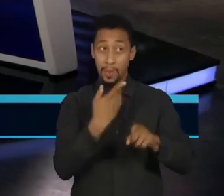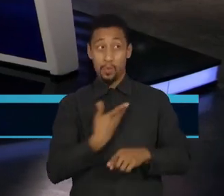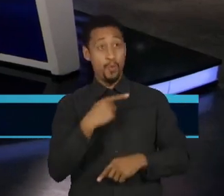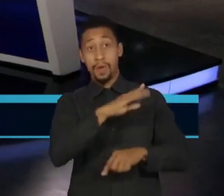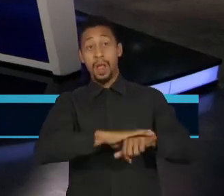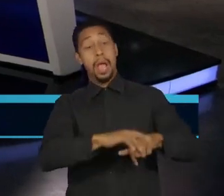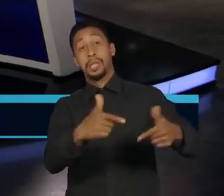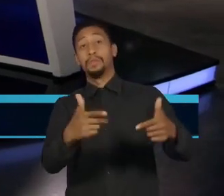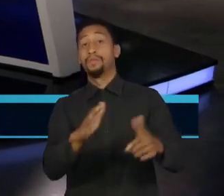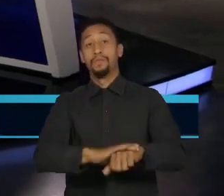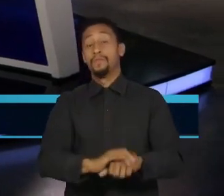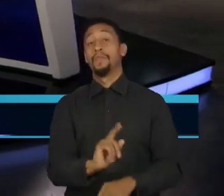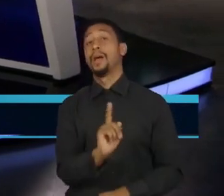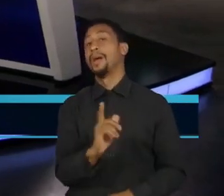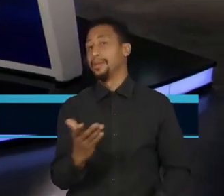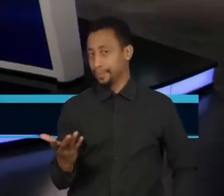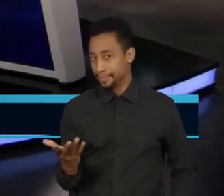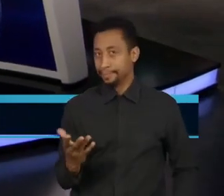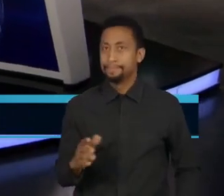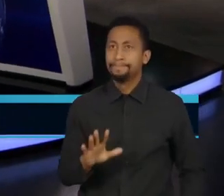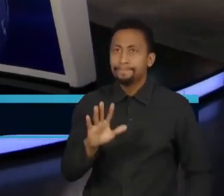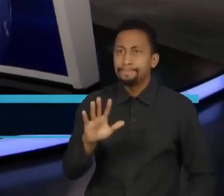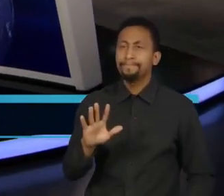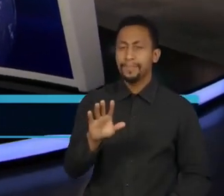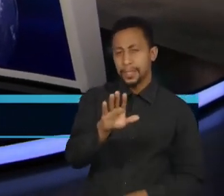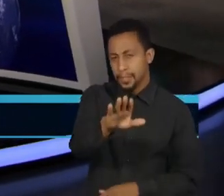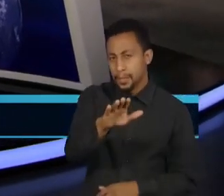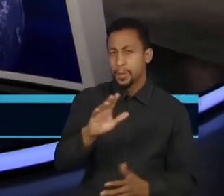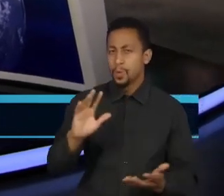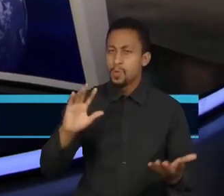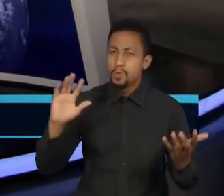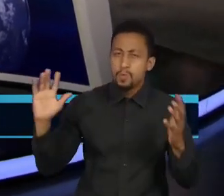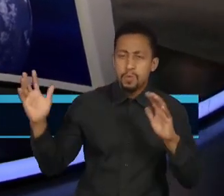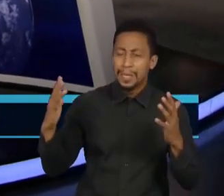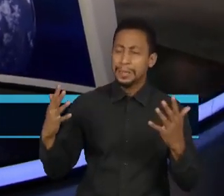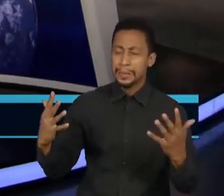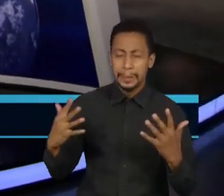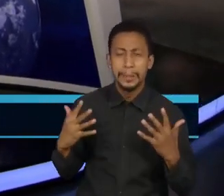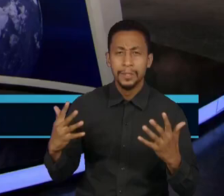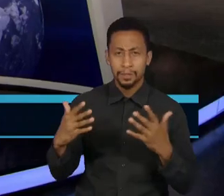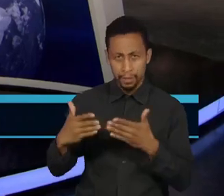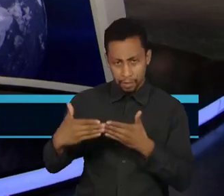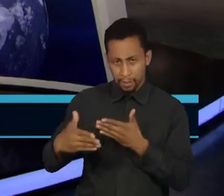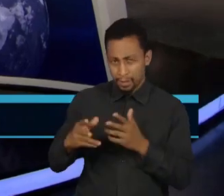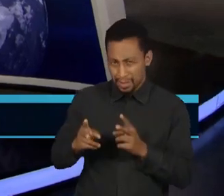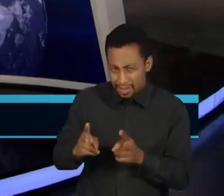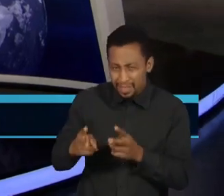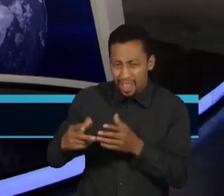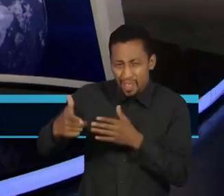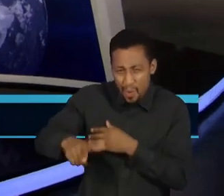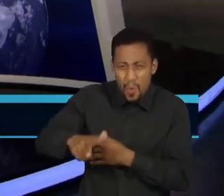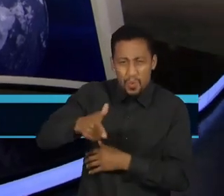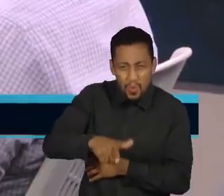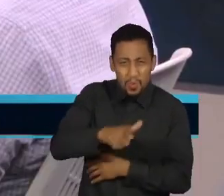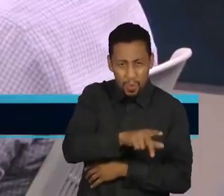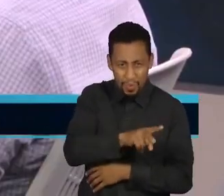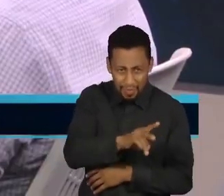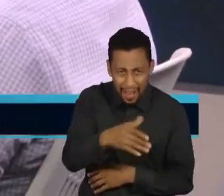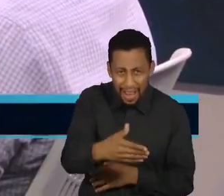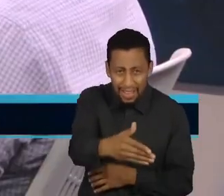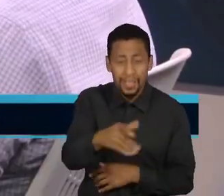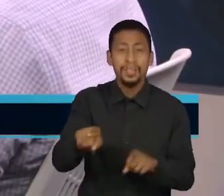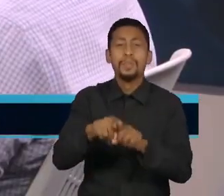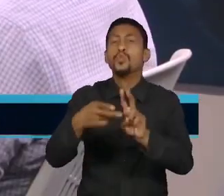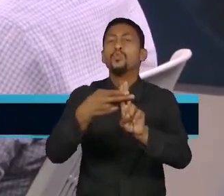Doutor Arnaldo, se as ondas de calor serão cada vez mais frequentes e intensas e o SUS não tem infraestrutura para